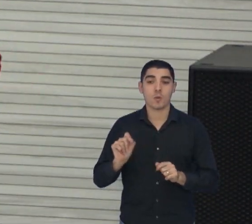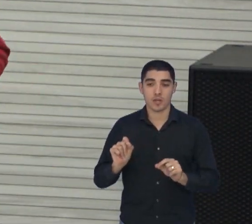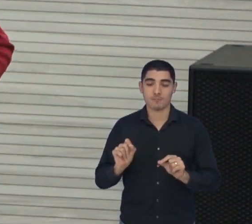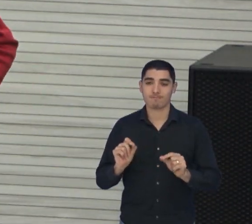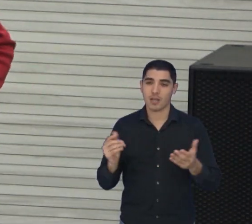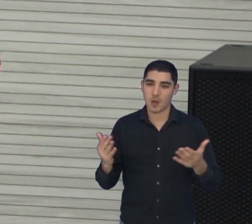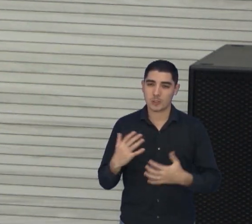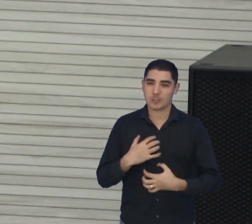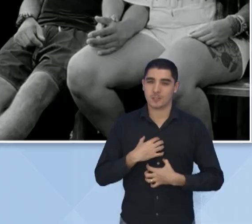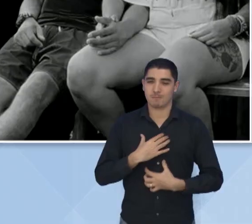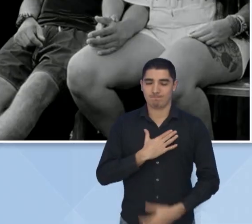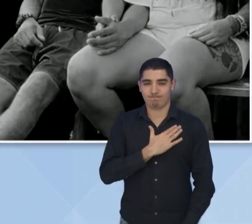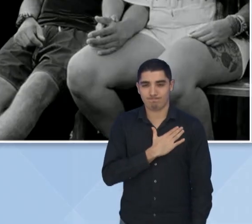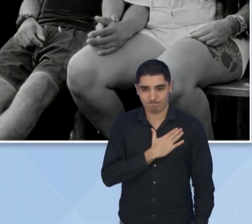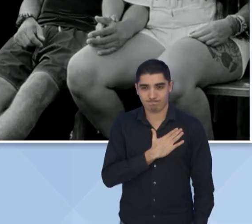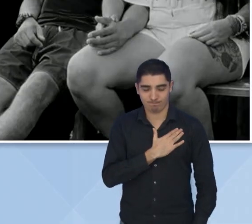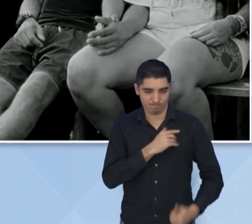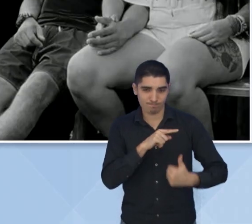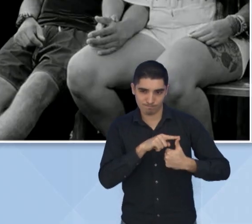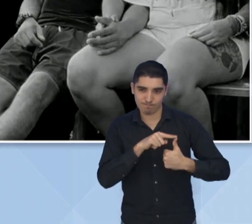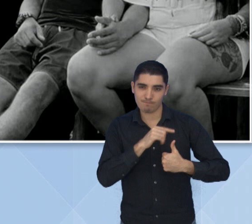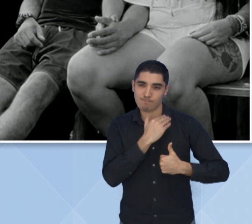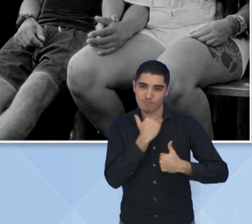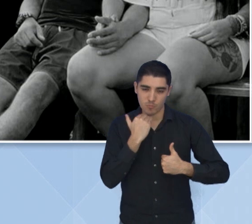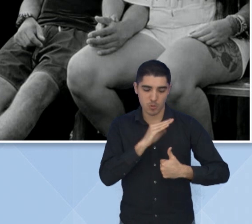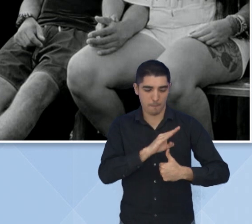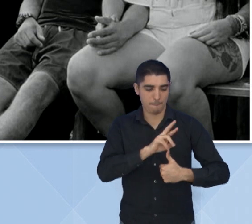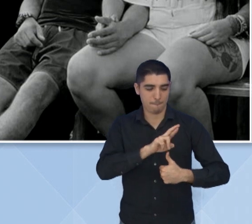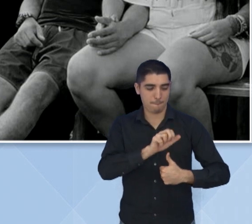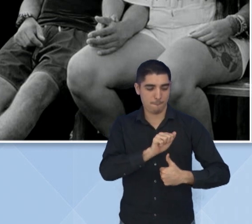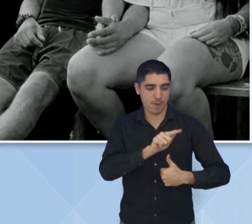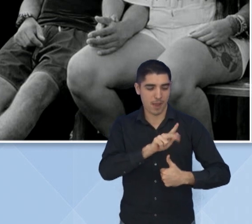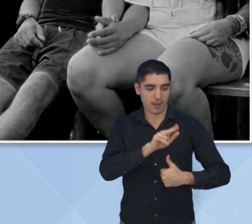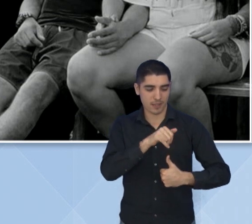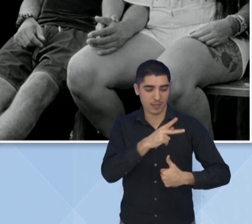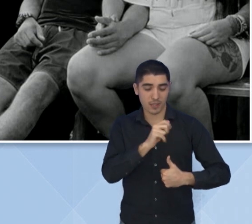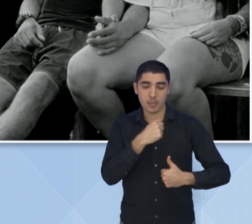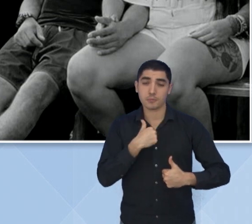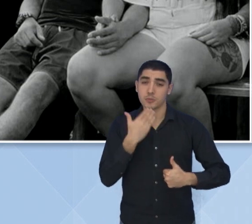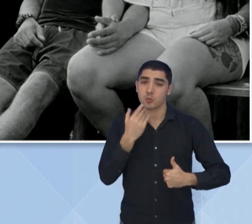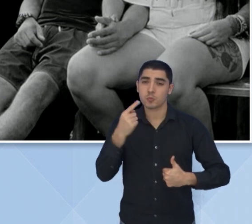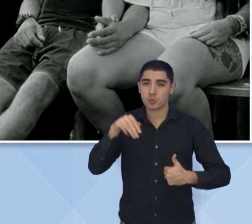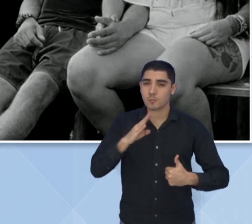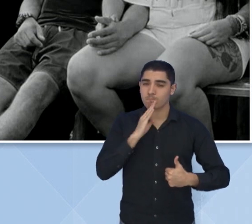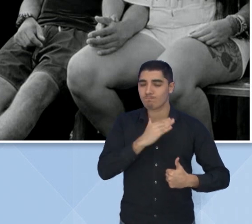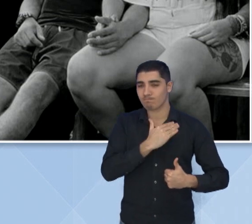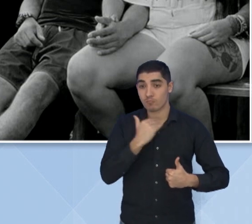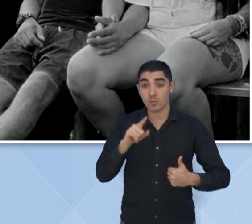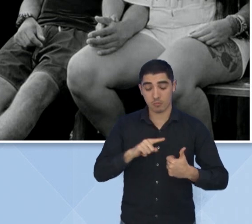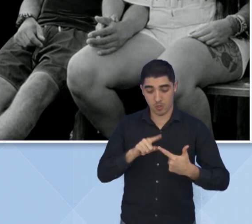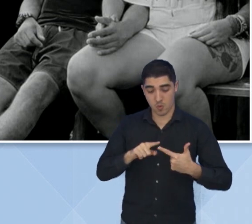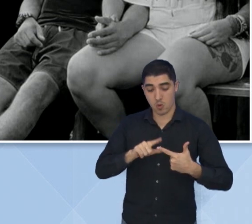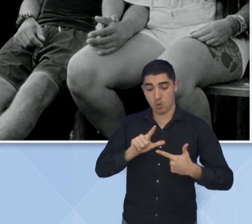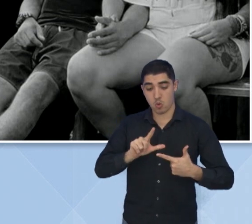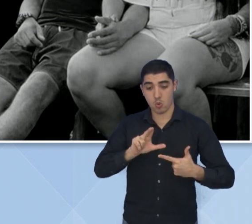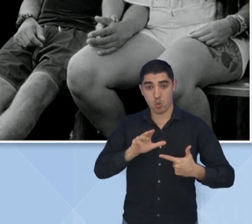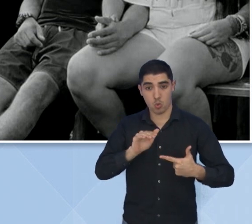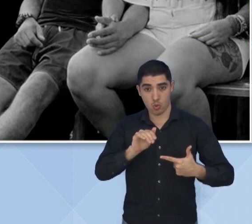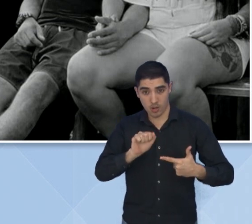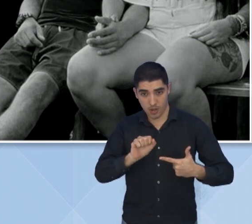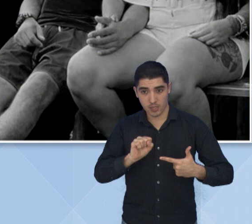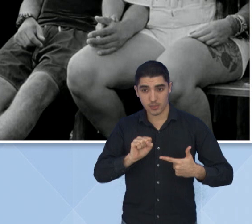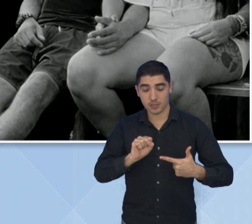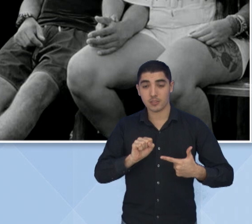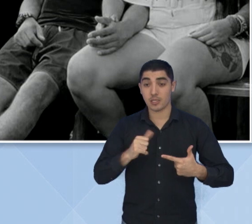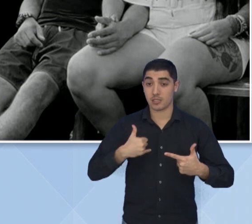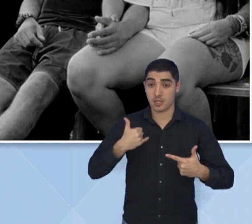de pesar aqui da perda do querido Braguinha, venho também solicitar um minuto de silêncio em homenagem ao casal Lucas Gustavo Freire,